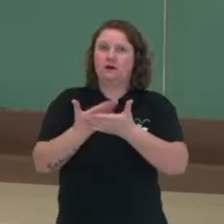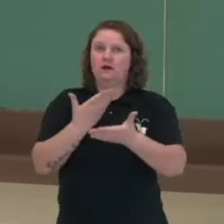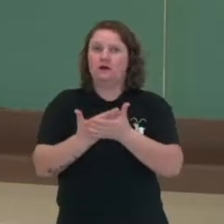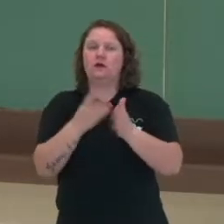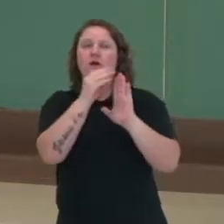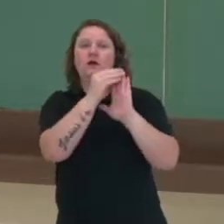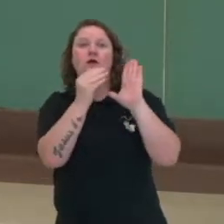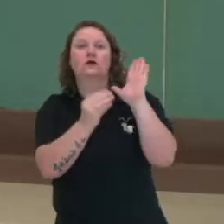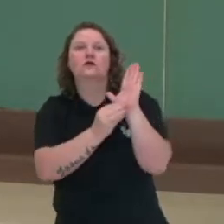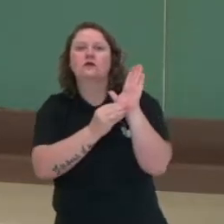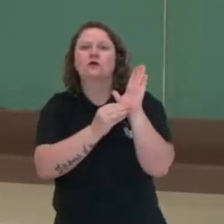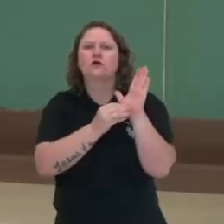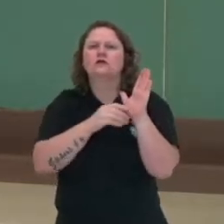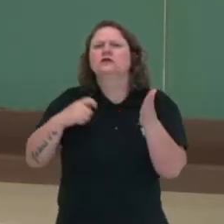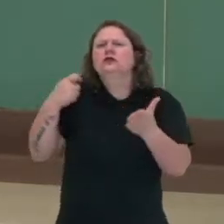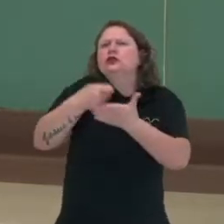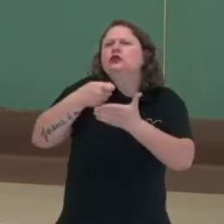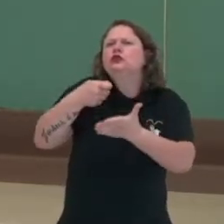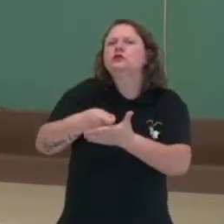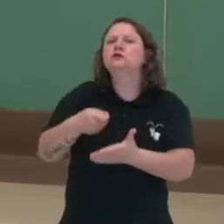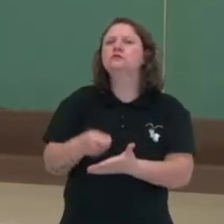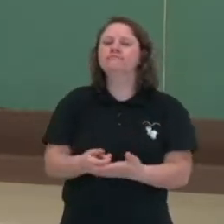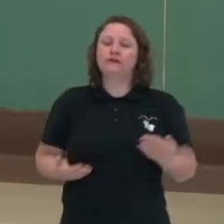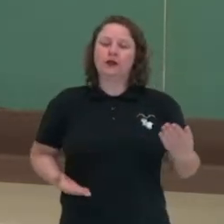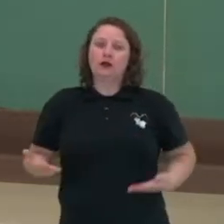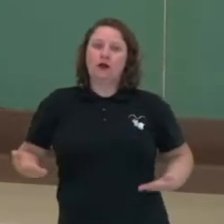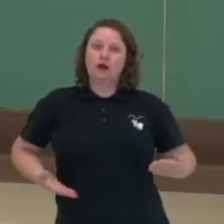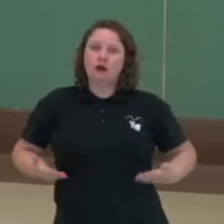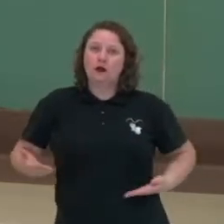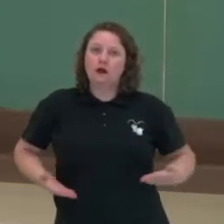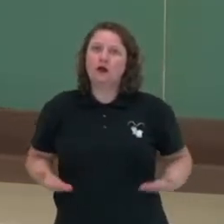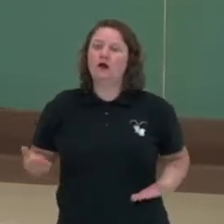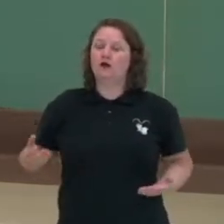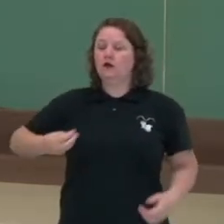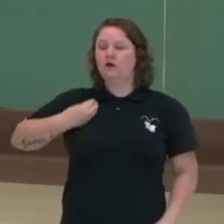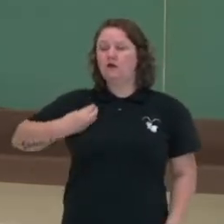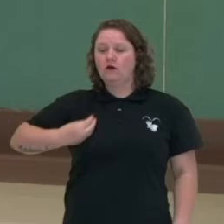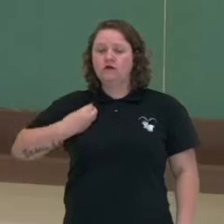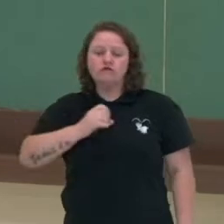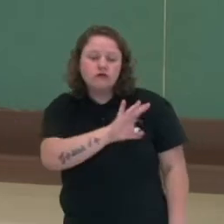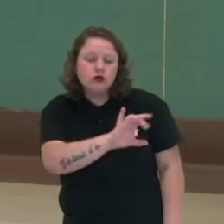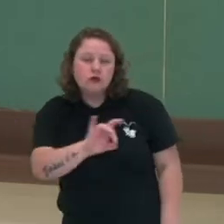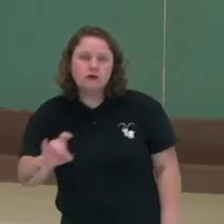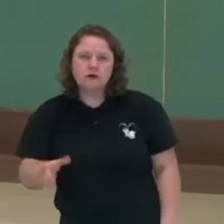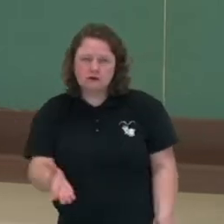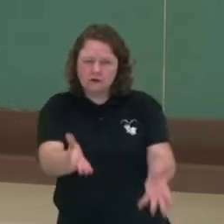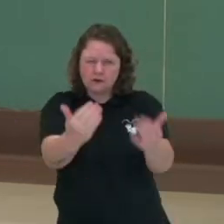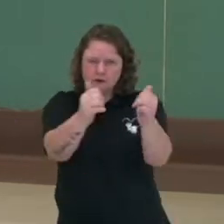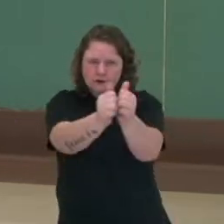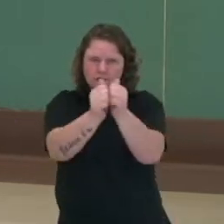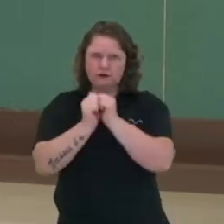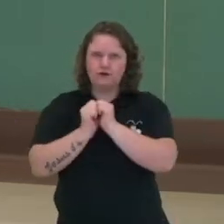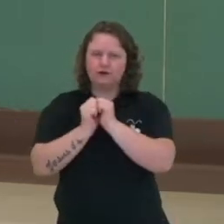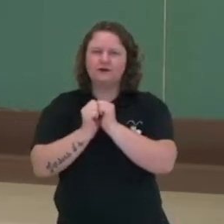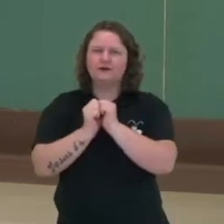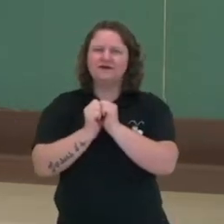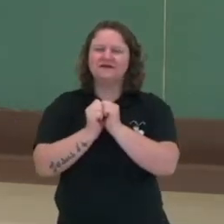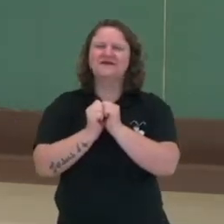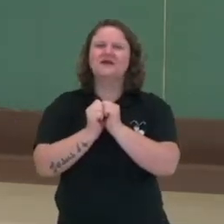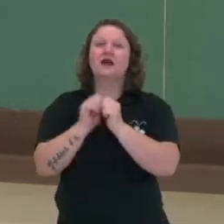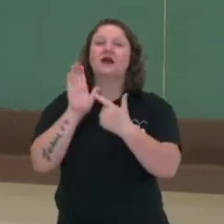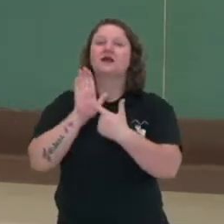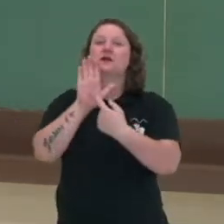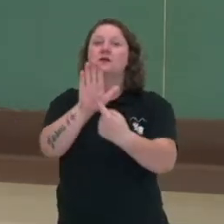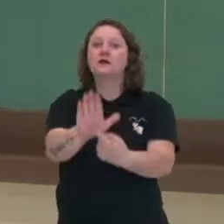estudar as obrigações dos servos, a vida, o cotidiano. Bora lá? Embarque nessa aventura. Eu vou apresentar